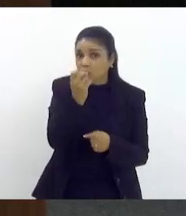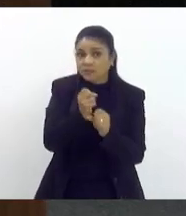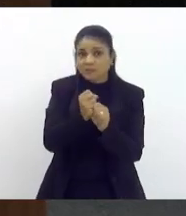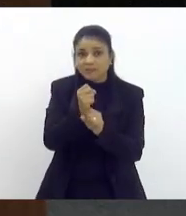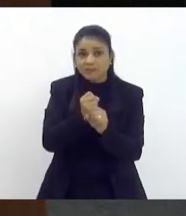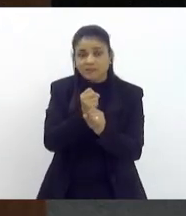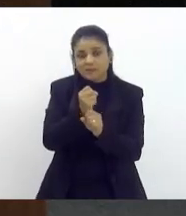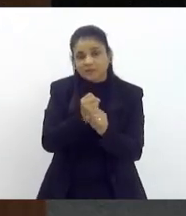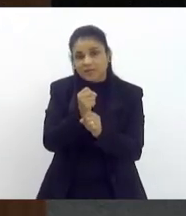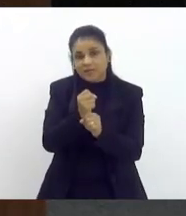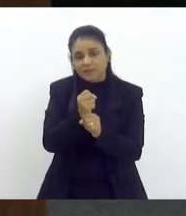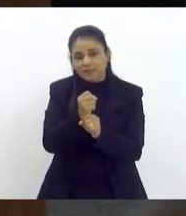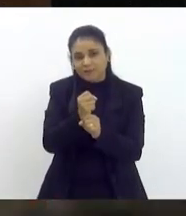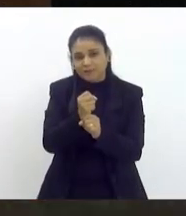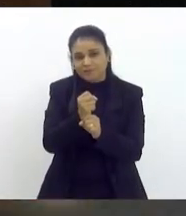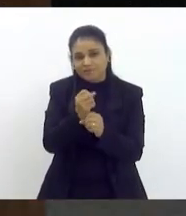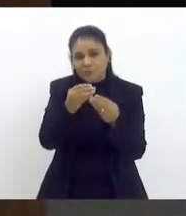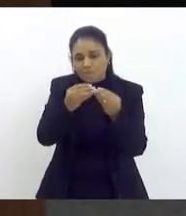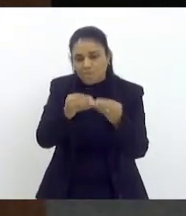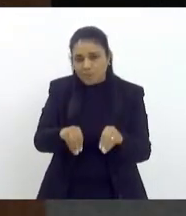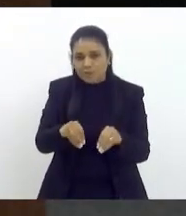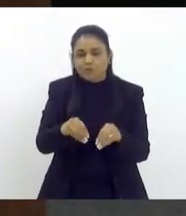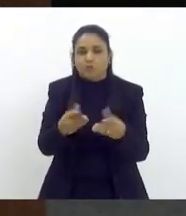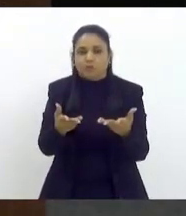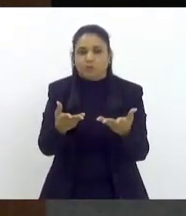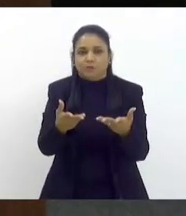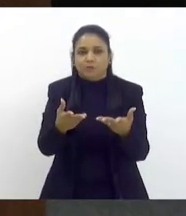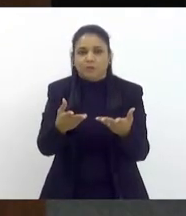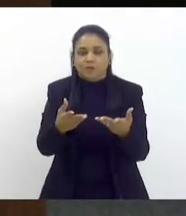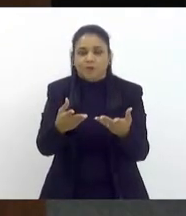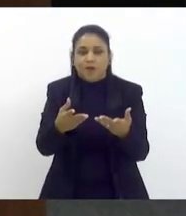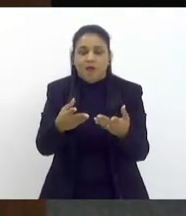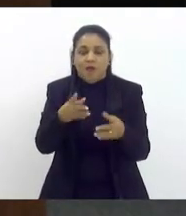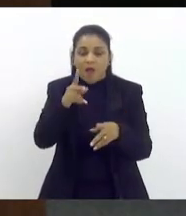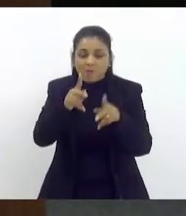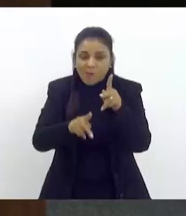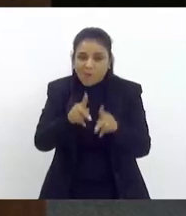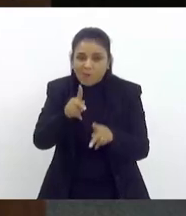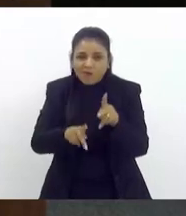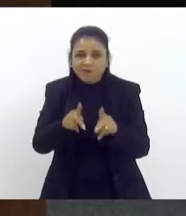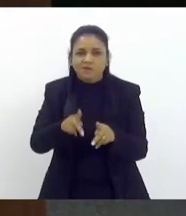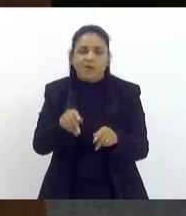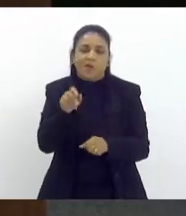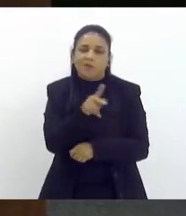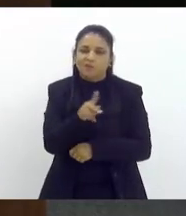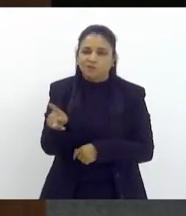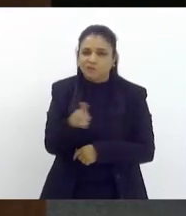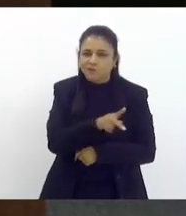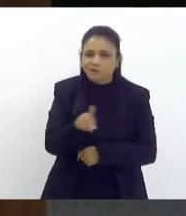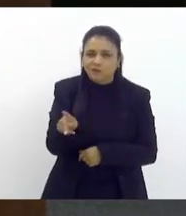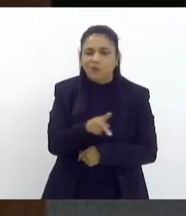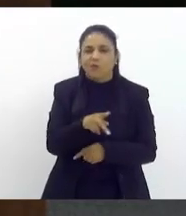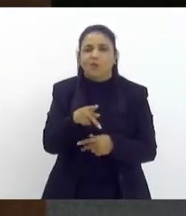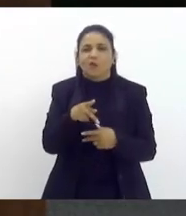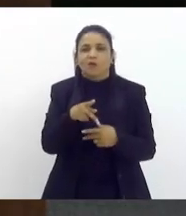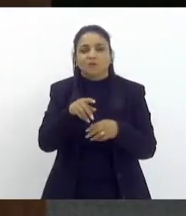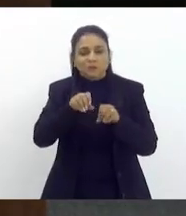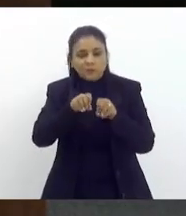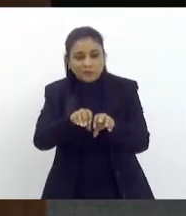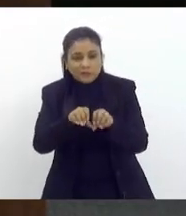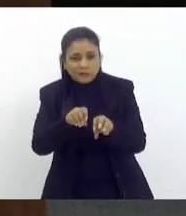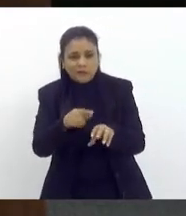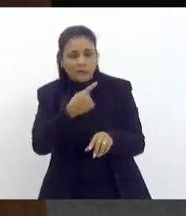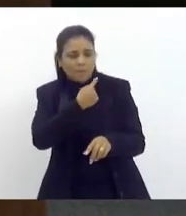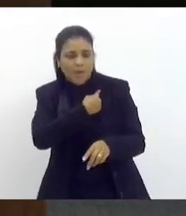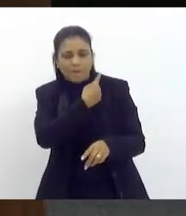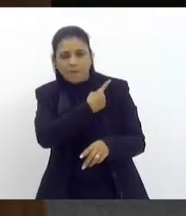abismo Educacional então enfiar por goela abaixo a população aos professores aos próprios alunos um ensino médio que